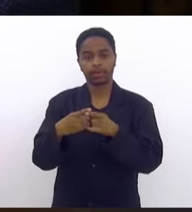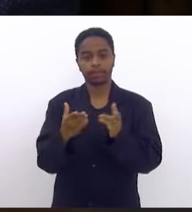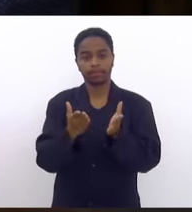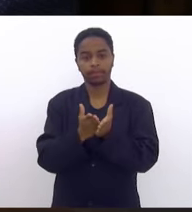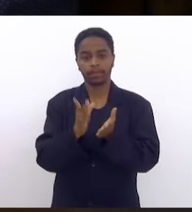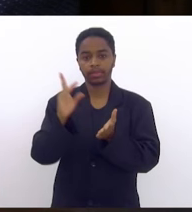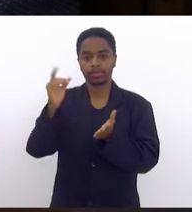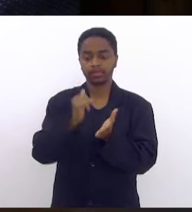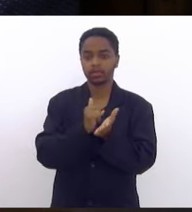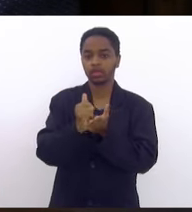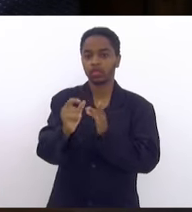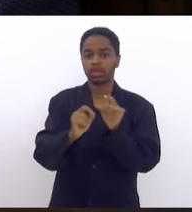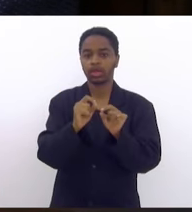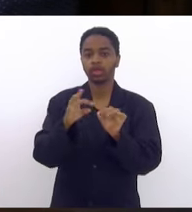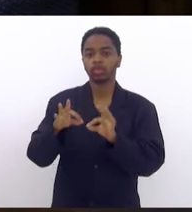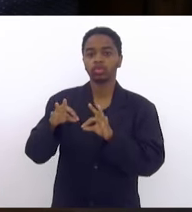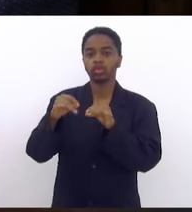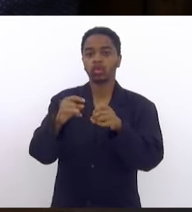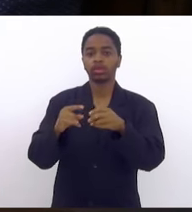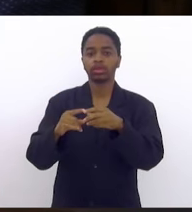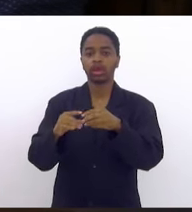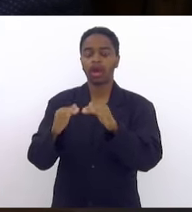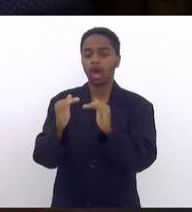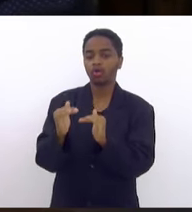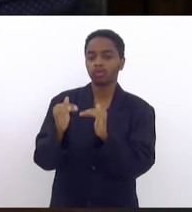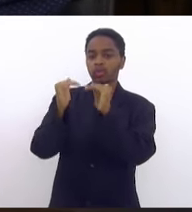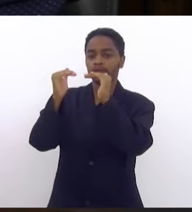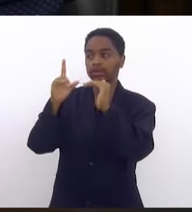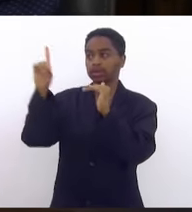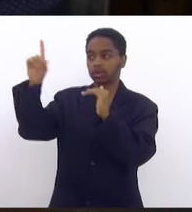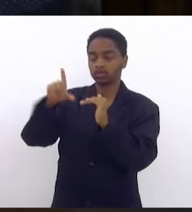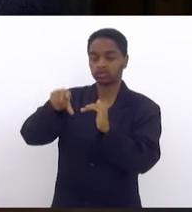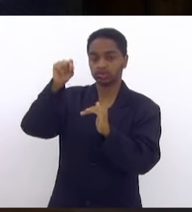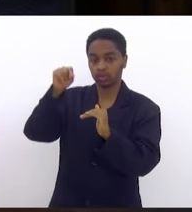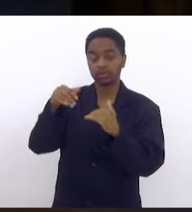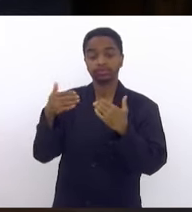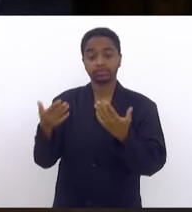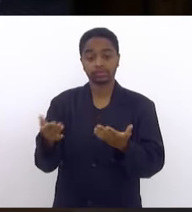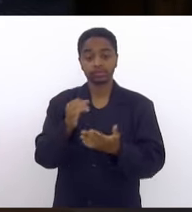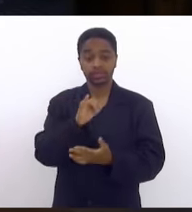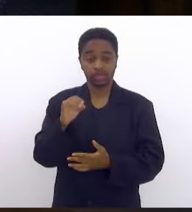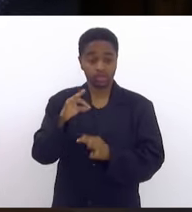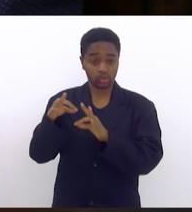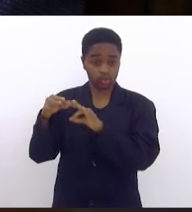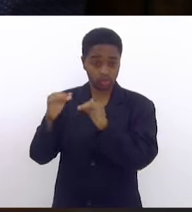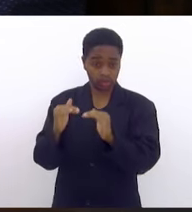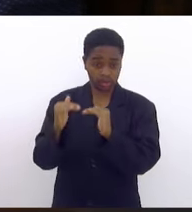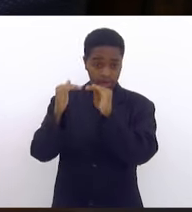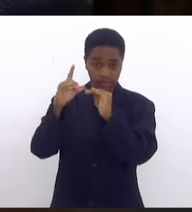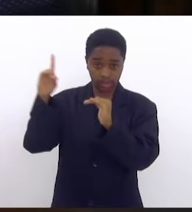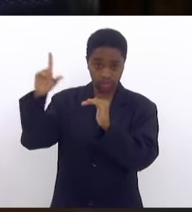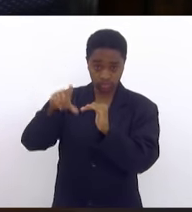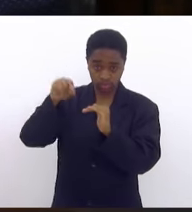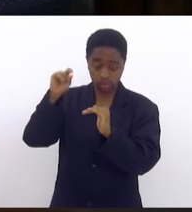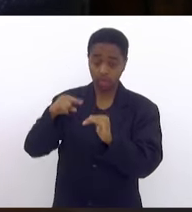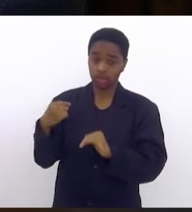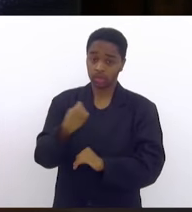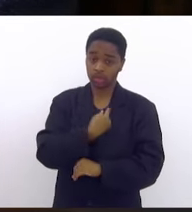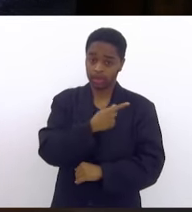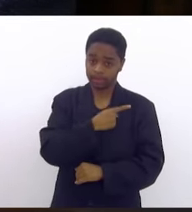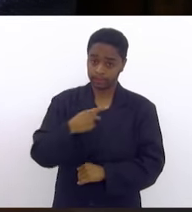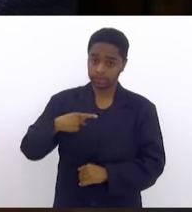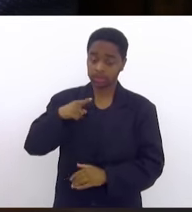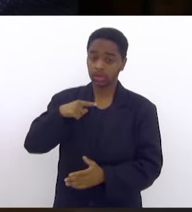autoridade é constituída por Deus. Então, se toda autoridade é constituída por Deus, nós, na condição de pastores, temos